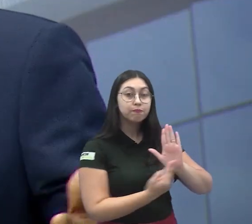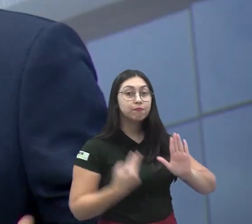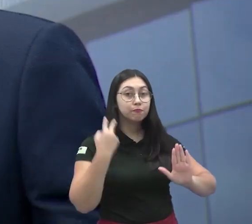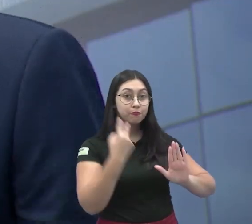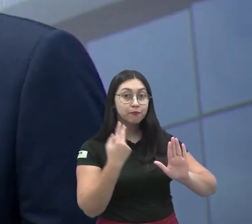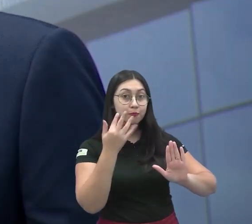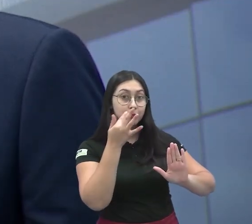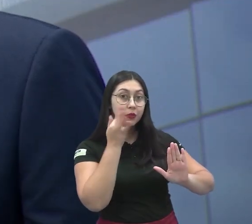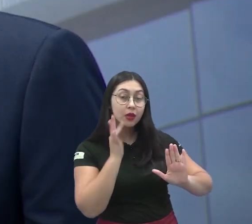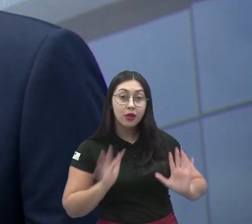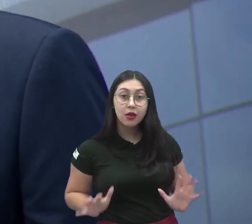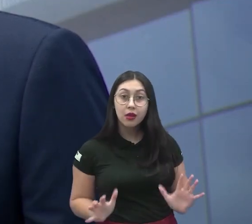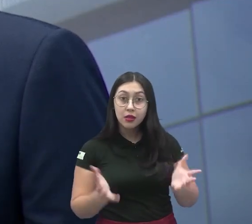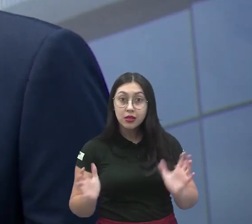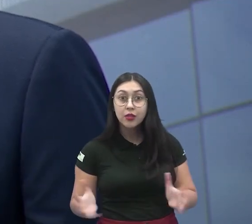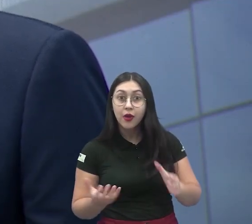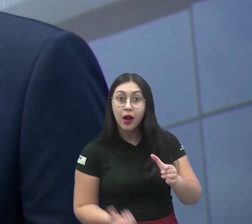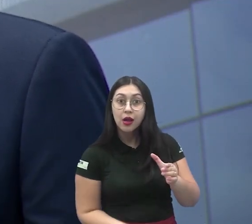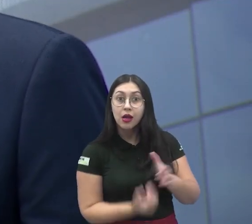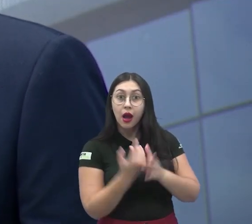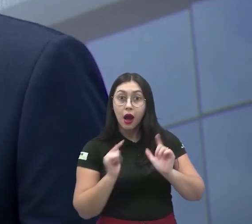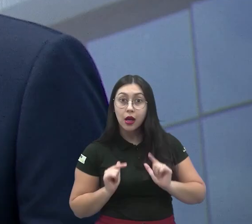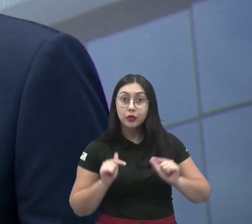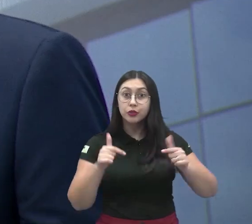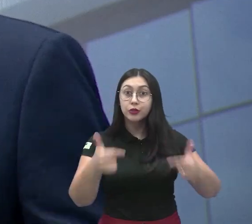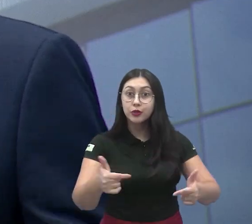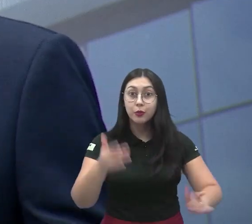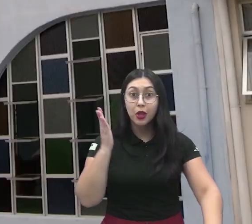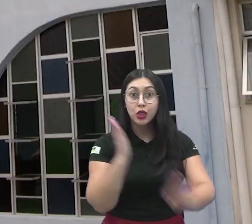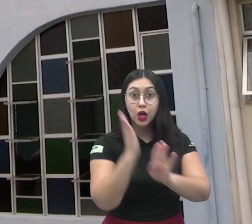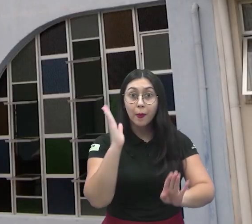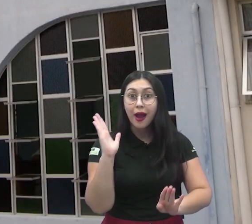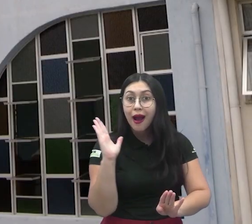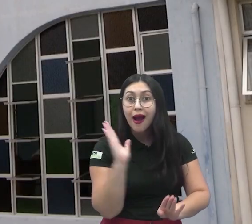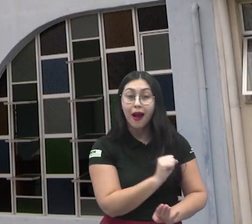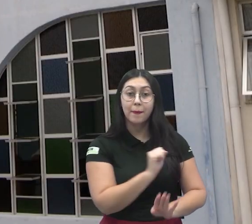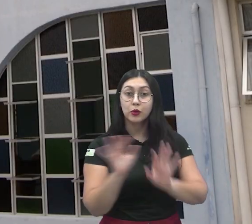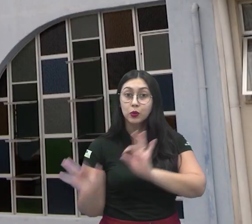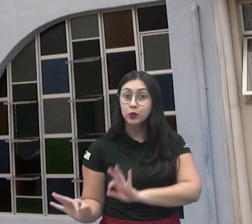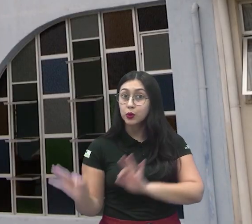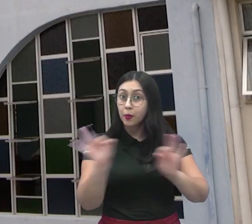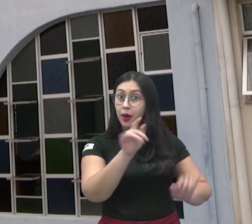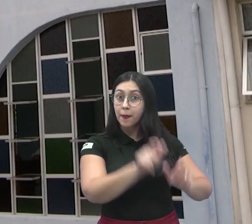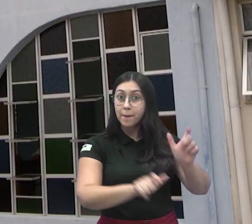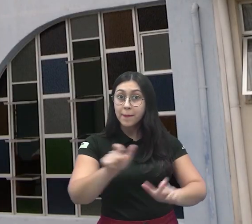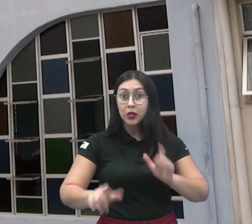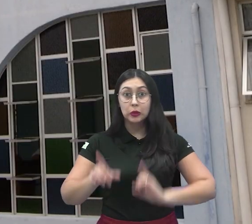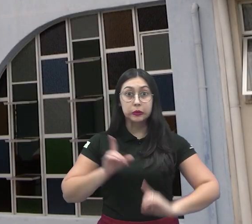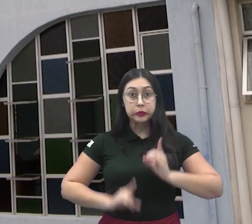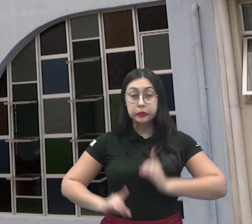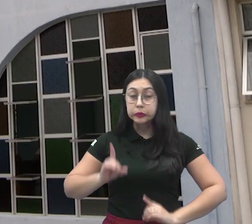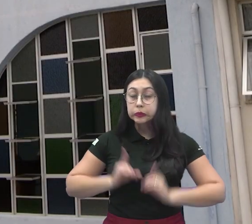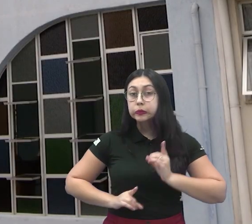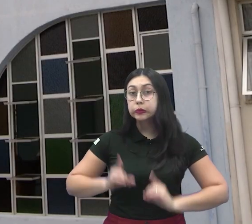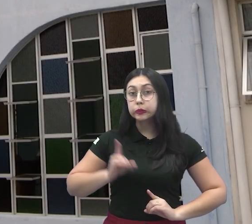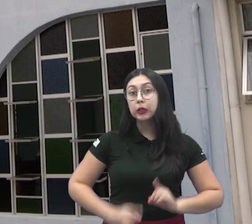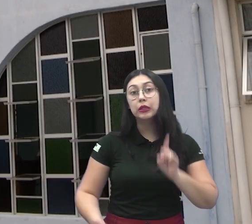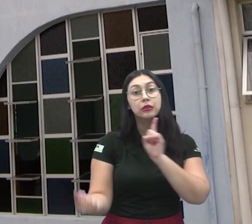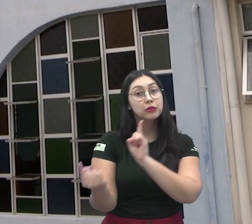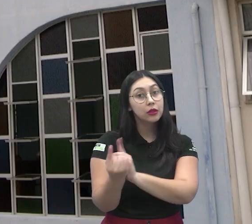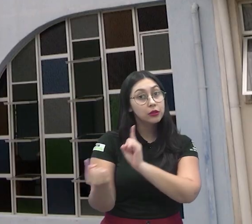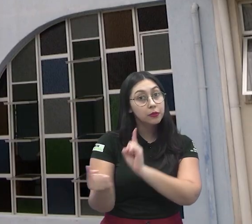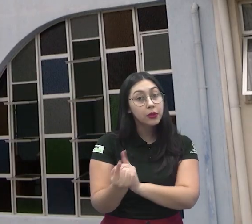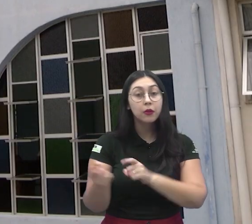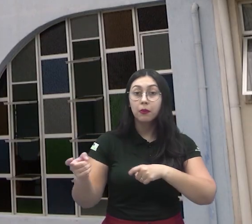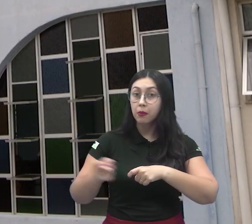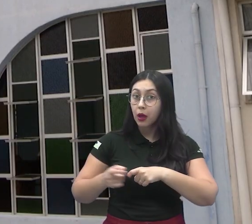vereador Fabião Zagueiro, incentiva a criação de ações voltadas ao diagnóstico e acompanhamento de pessoas com depressão, com